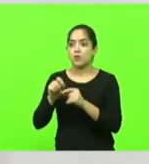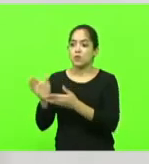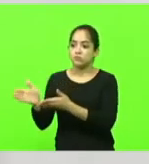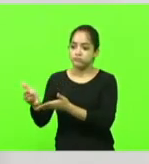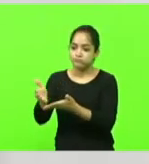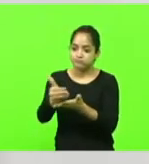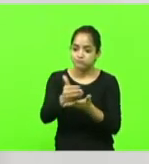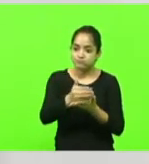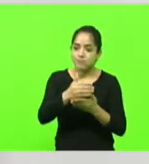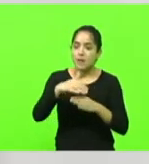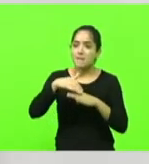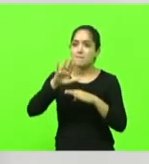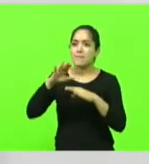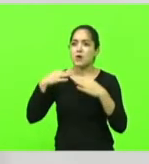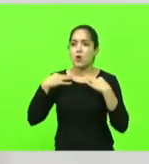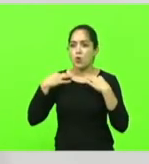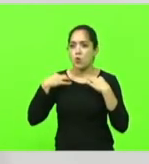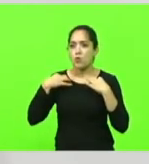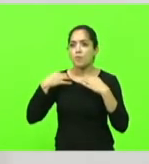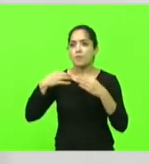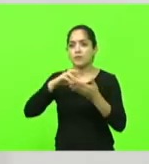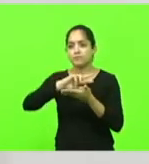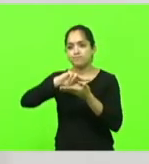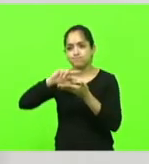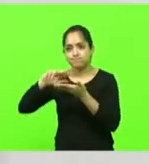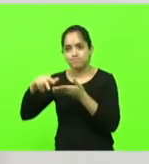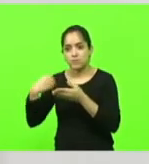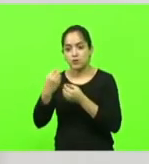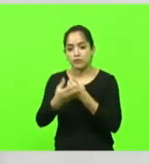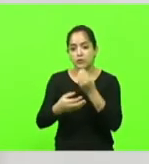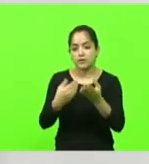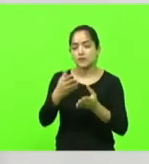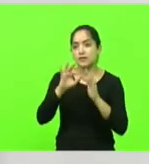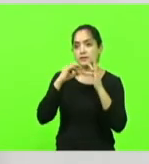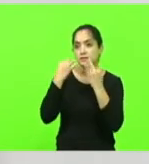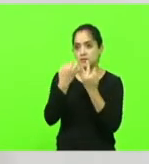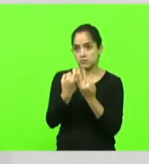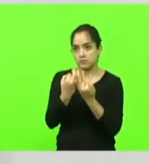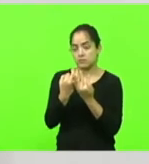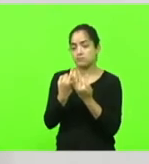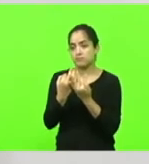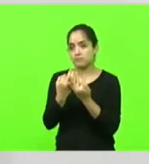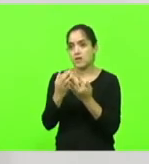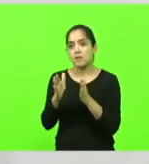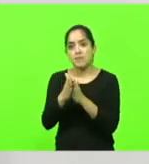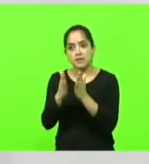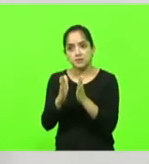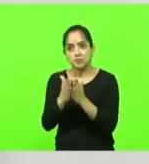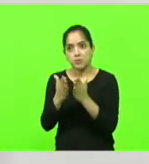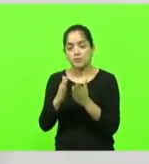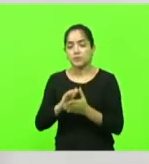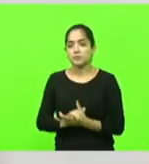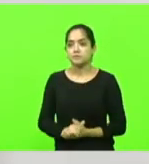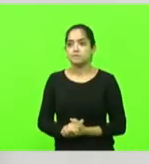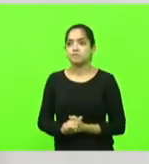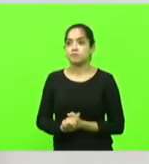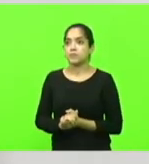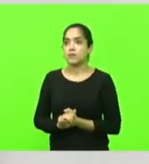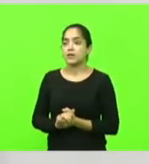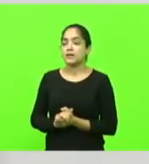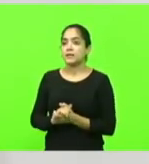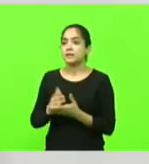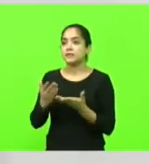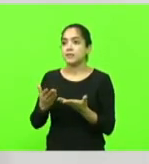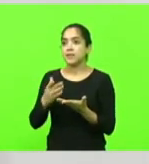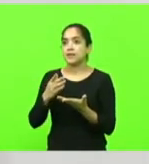de mais de 1.000 peças de roupas que foram entregues às famílias em situação de vulnerabilidade social em Xanxerê. Além disso, tem